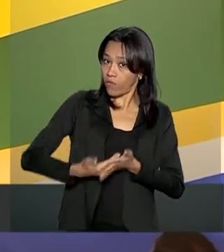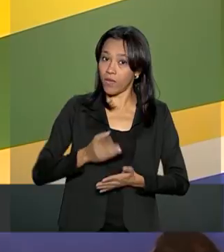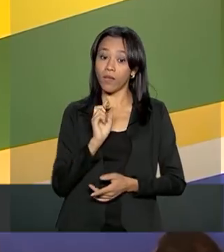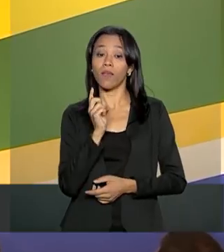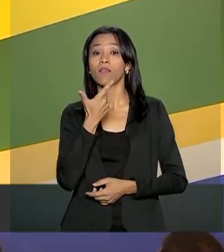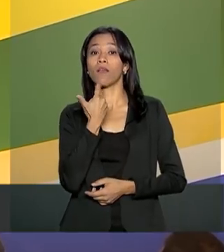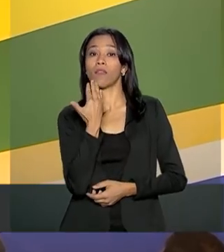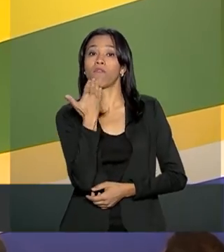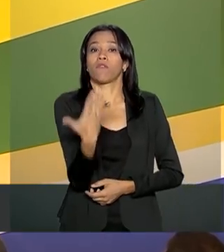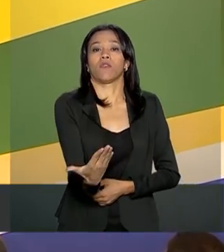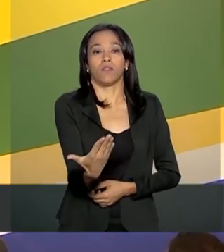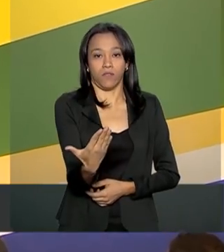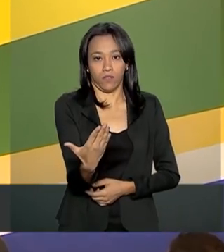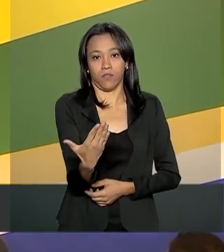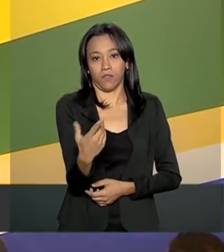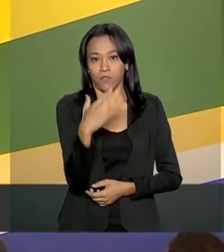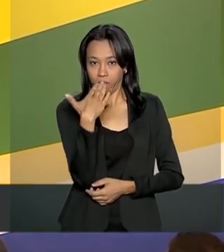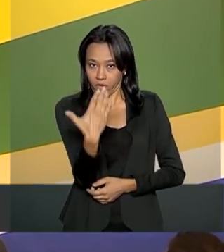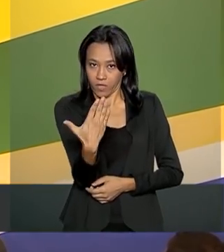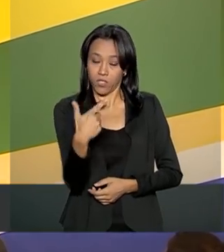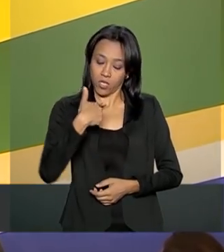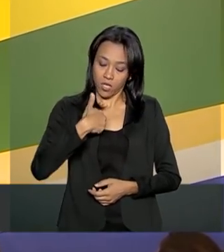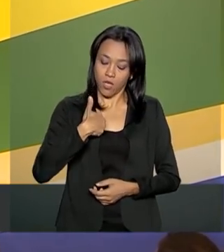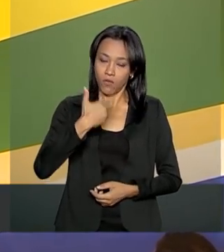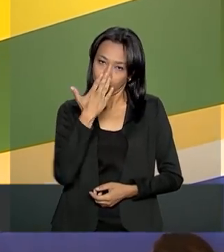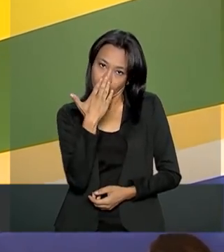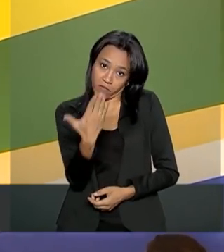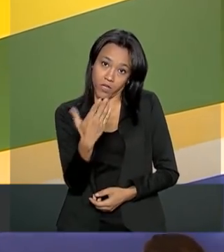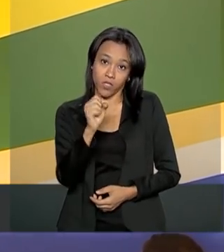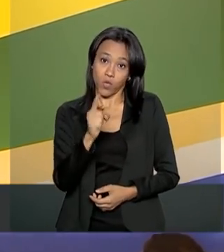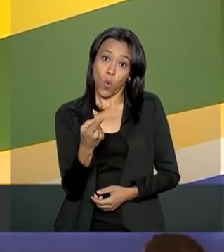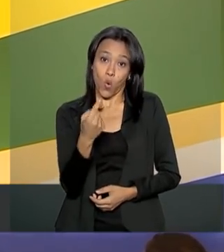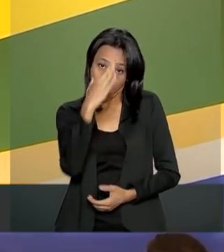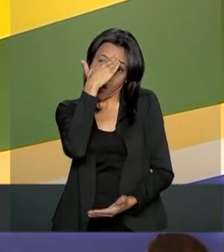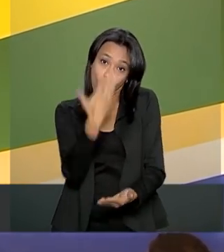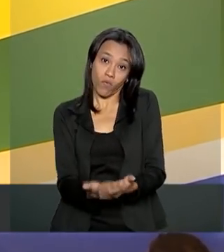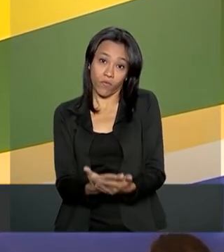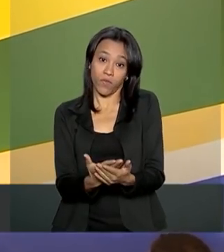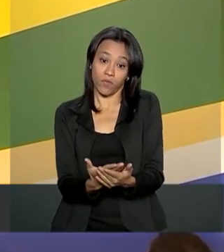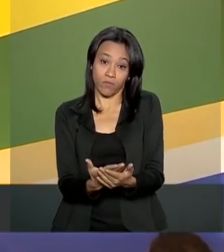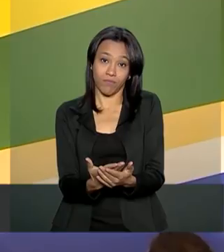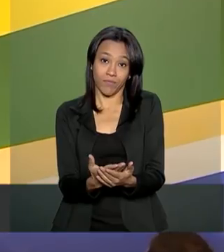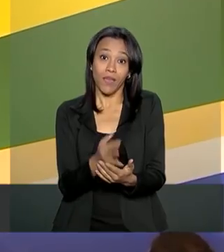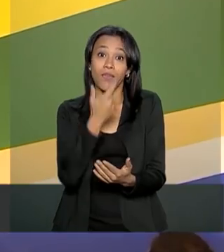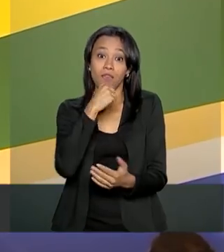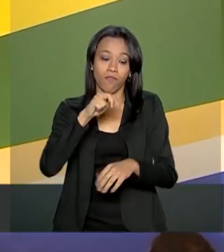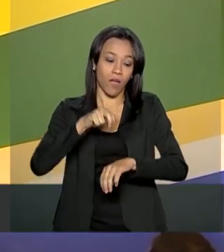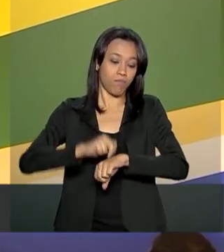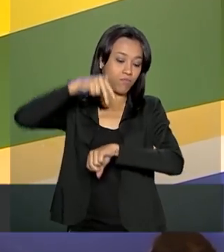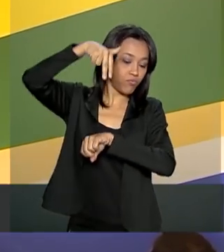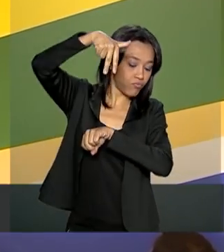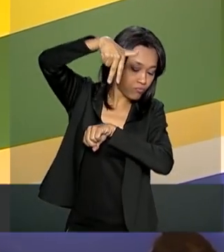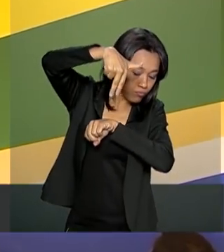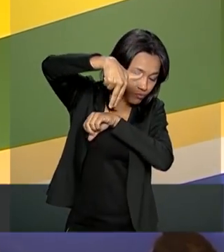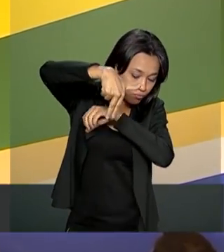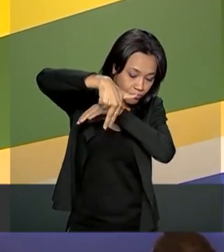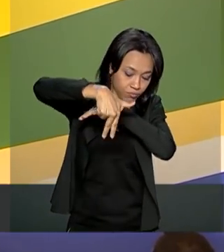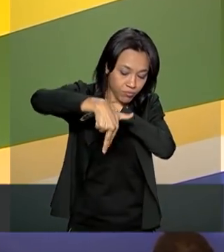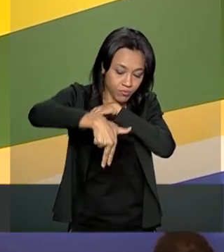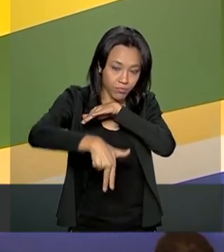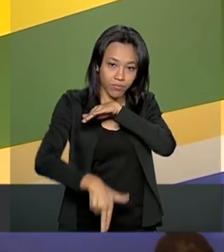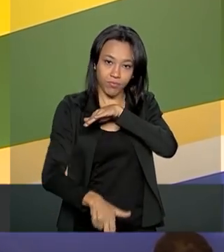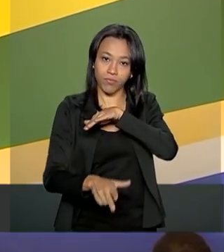na frente. E eu que estou na frente ou no meio, confio quem está, que vai saltar na minha frente.